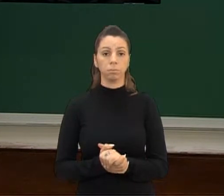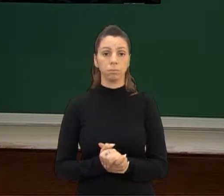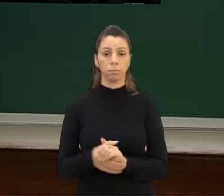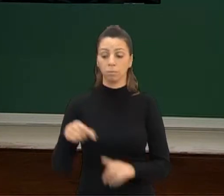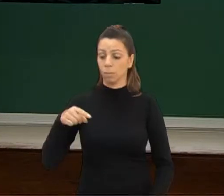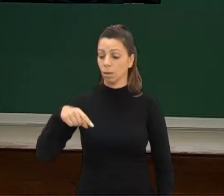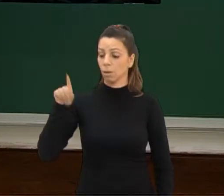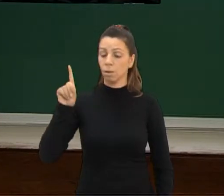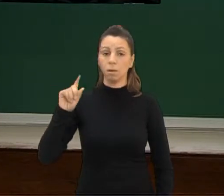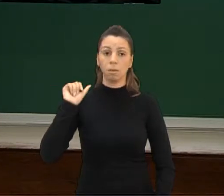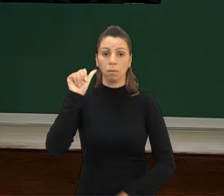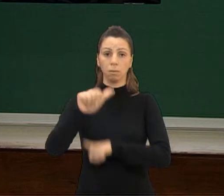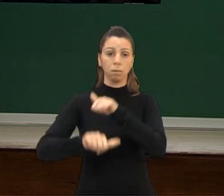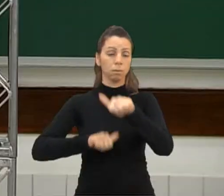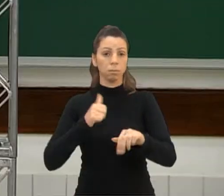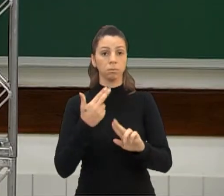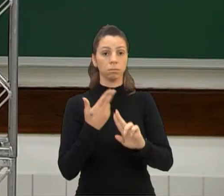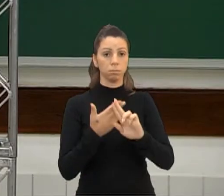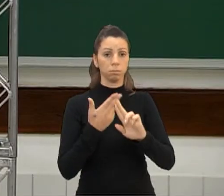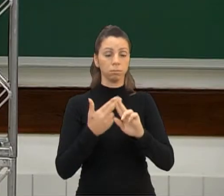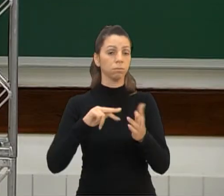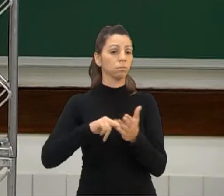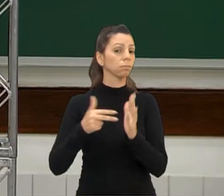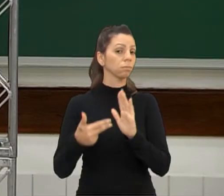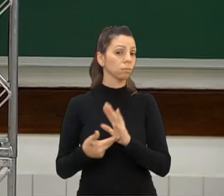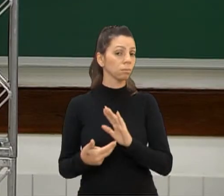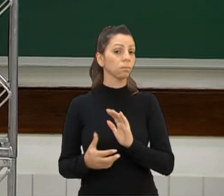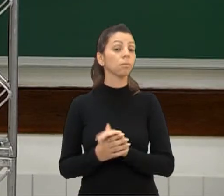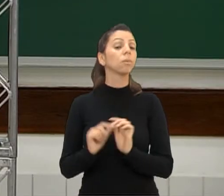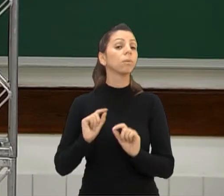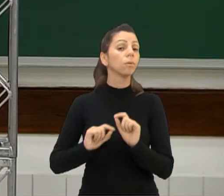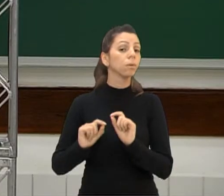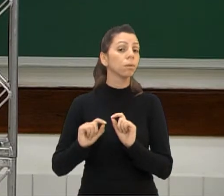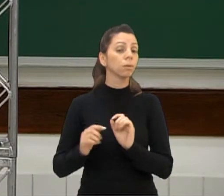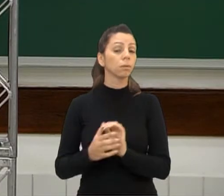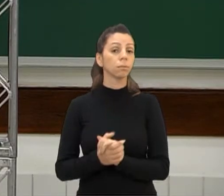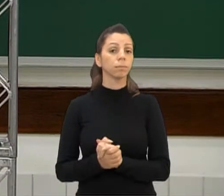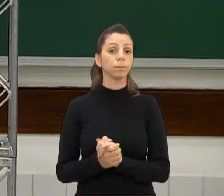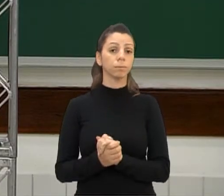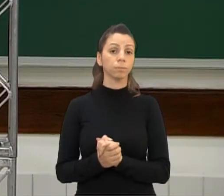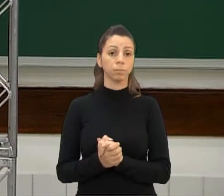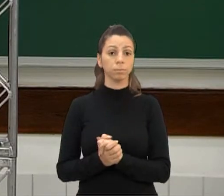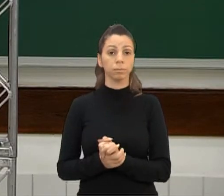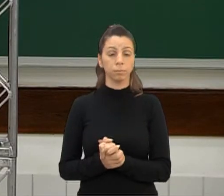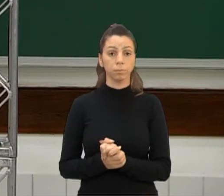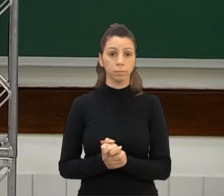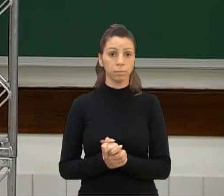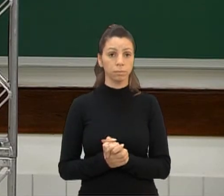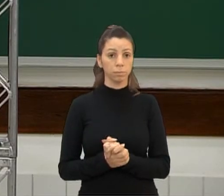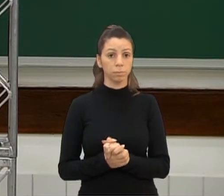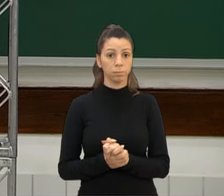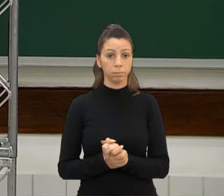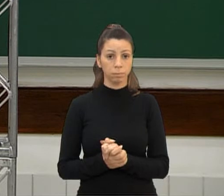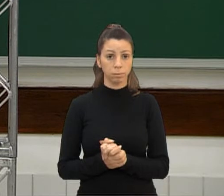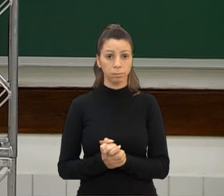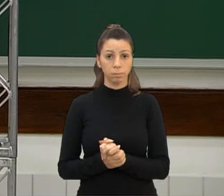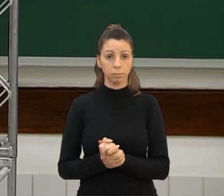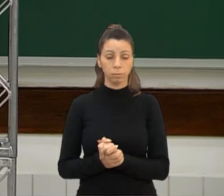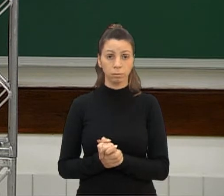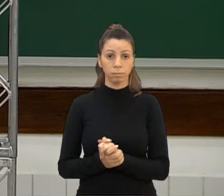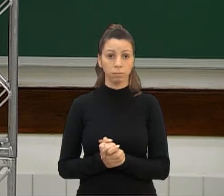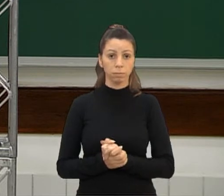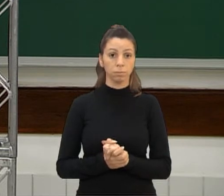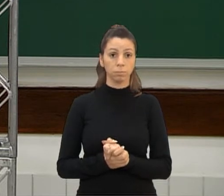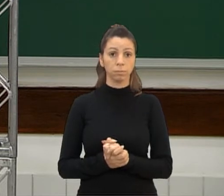o uso dele mude, tá? Ou seja, quando eu falei lá no texto, quando eu uso como